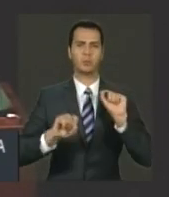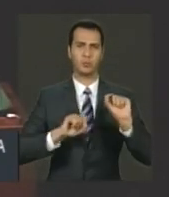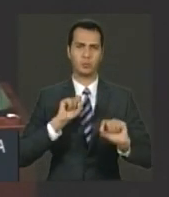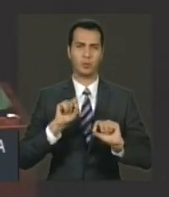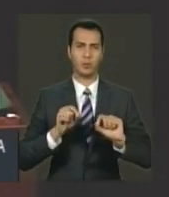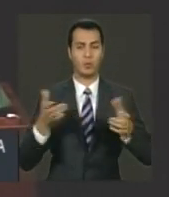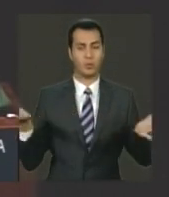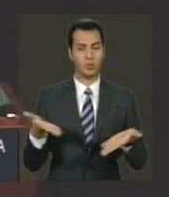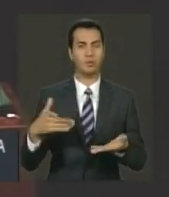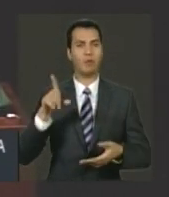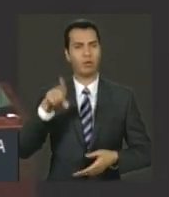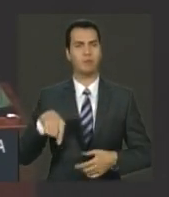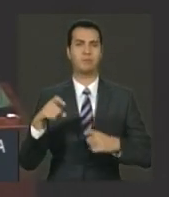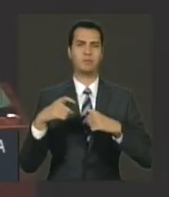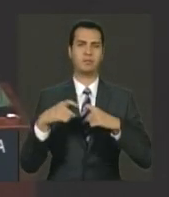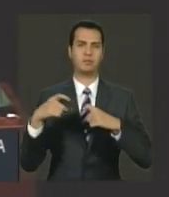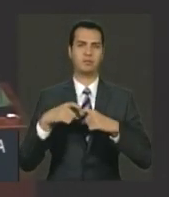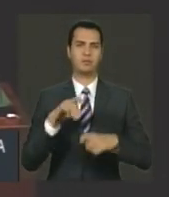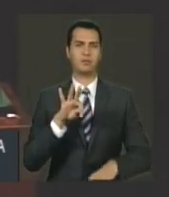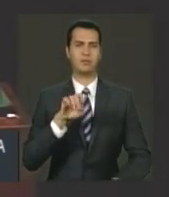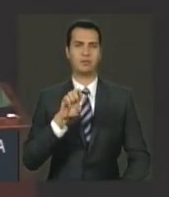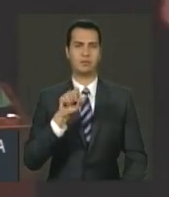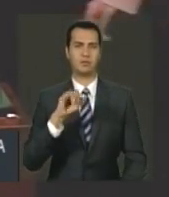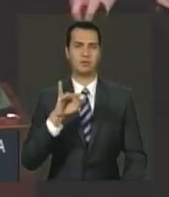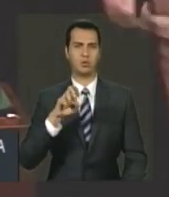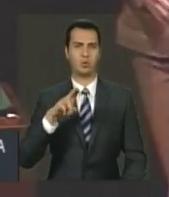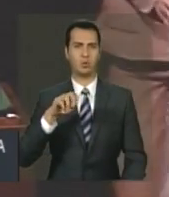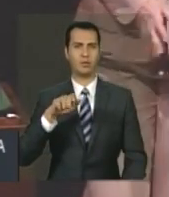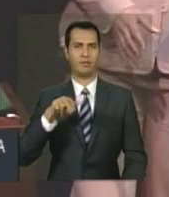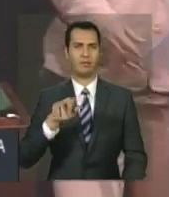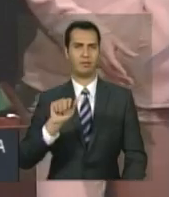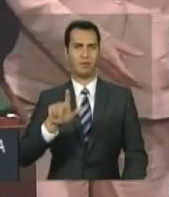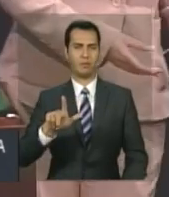a chamada medicina translacional.